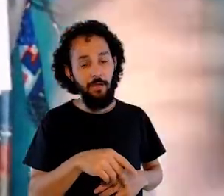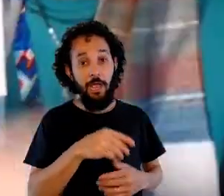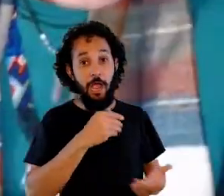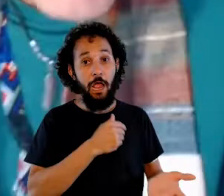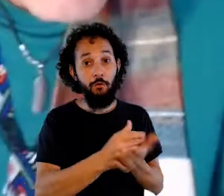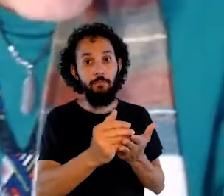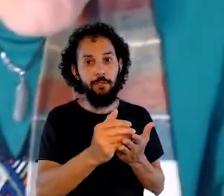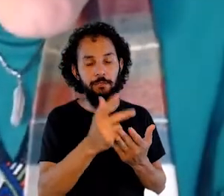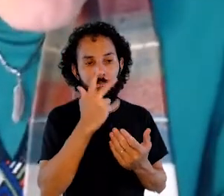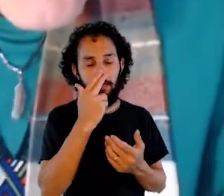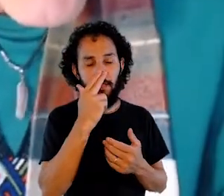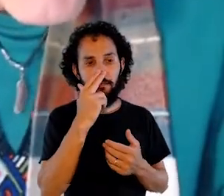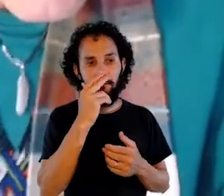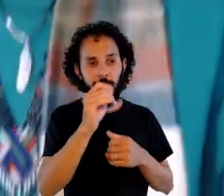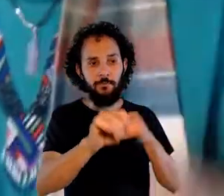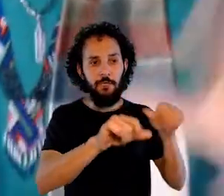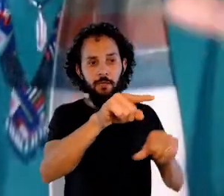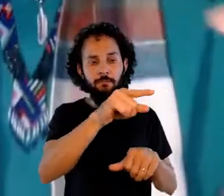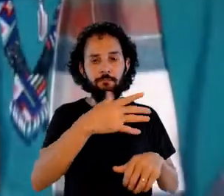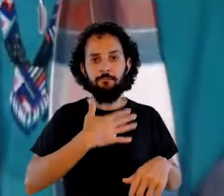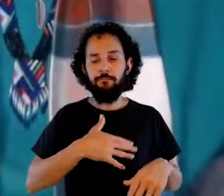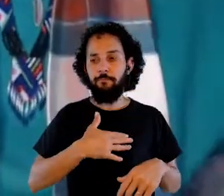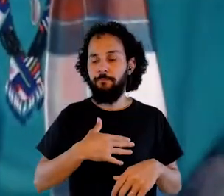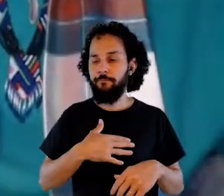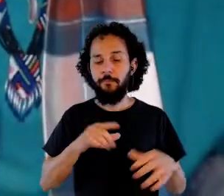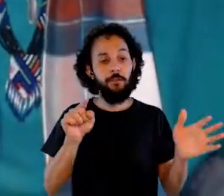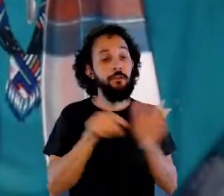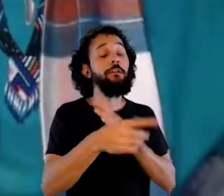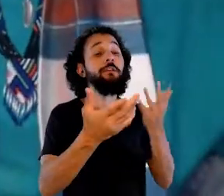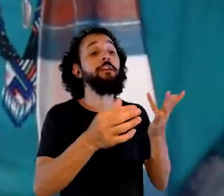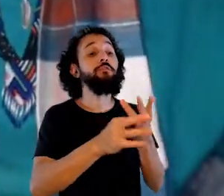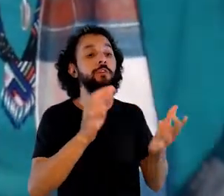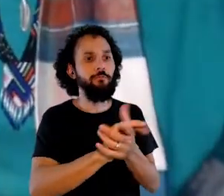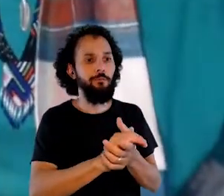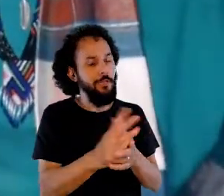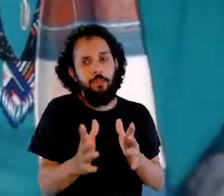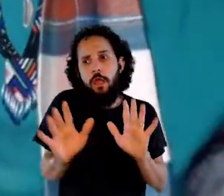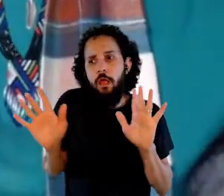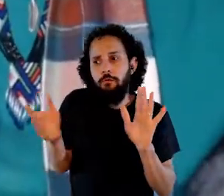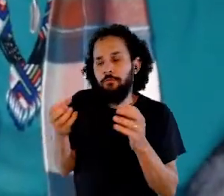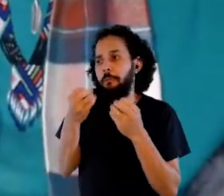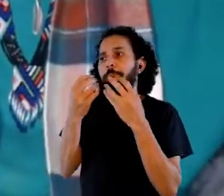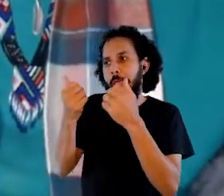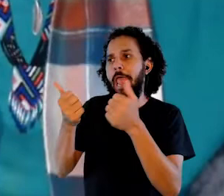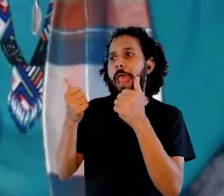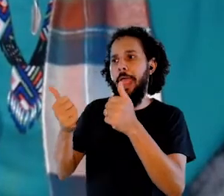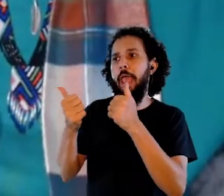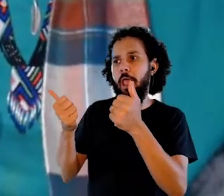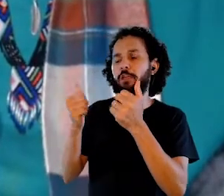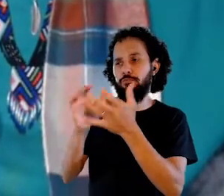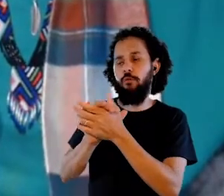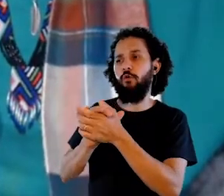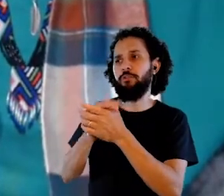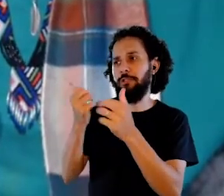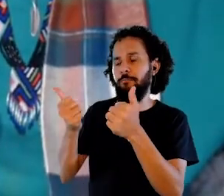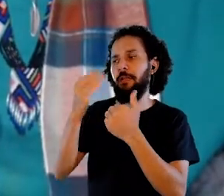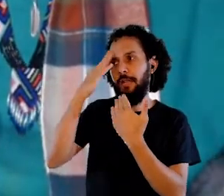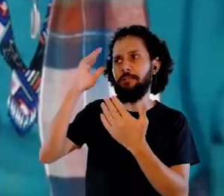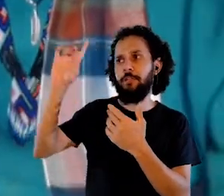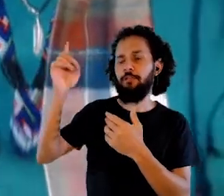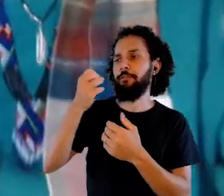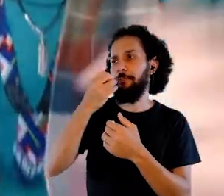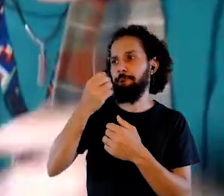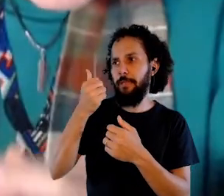E sua esposa, como é que tá, você está com sua esposa? Não, com minha esposa tá tudo beleza, tá tranquilo. Graças a Deus, nós somos eternos